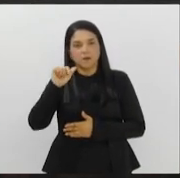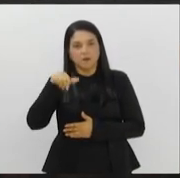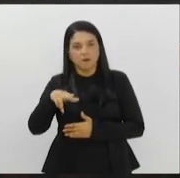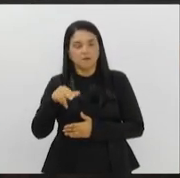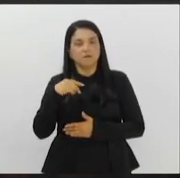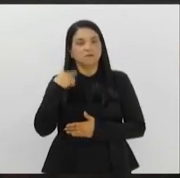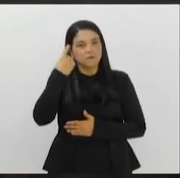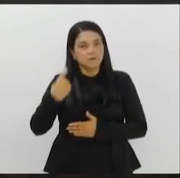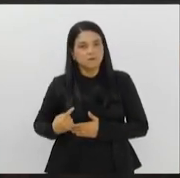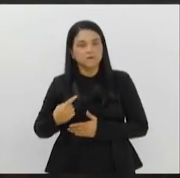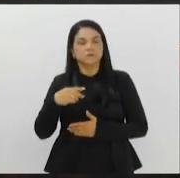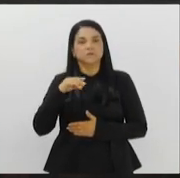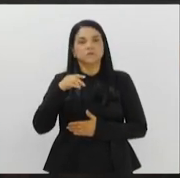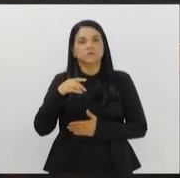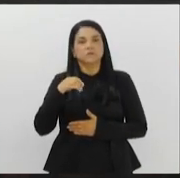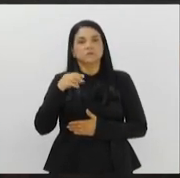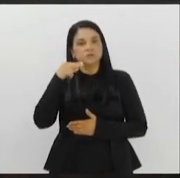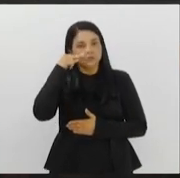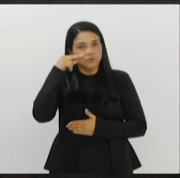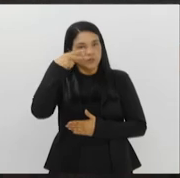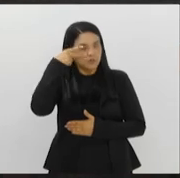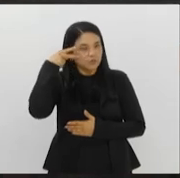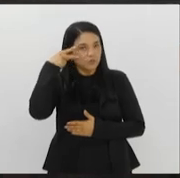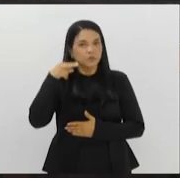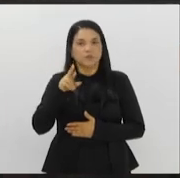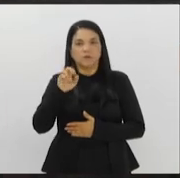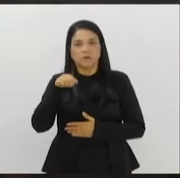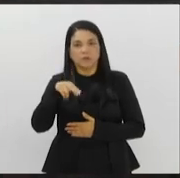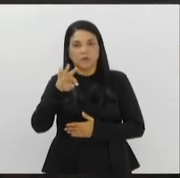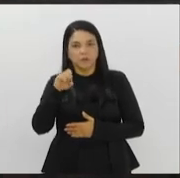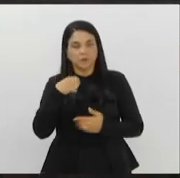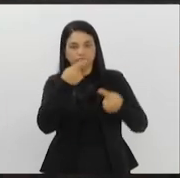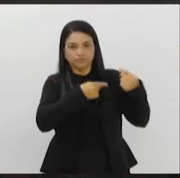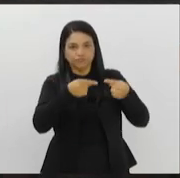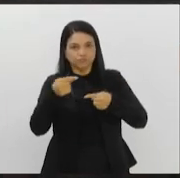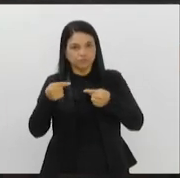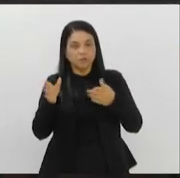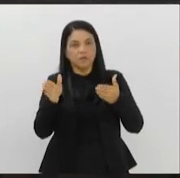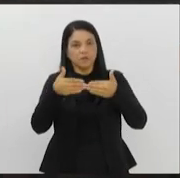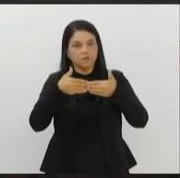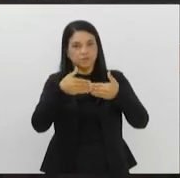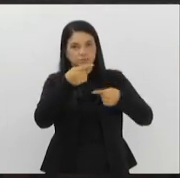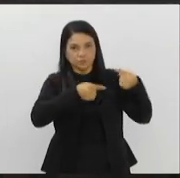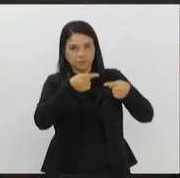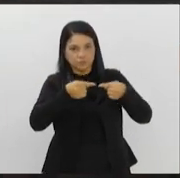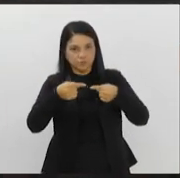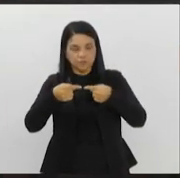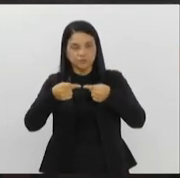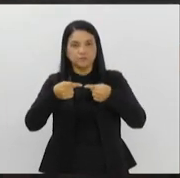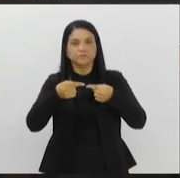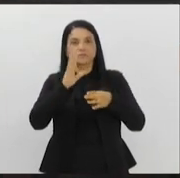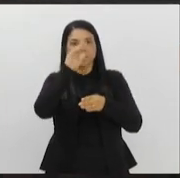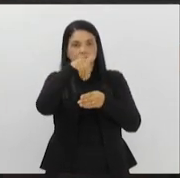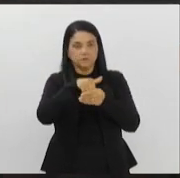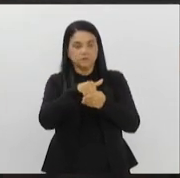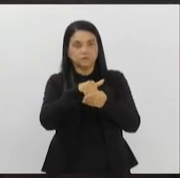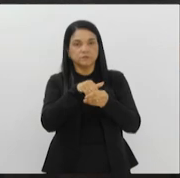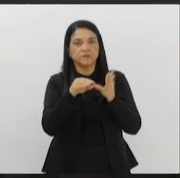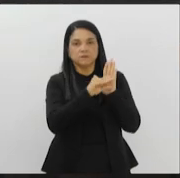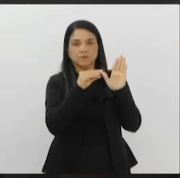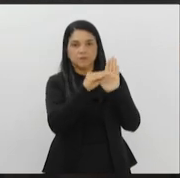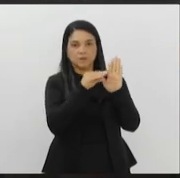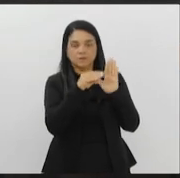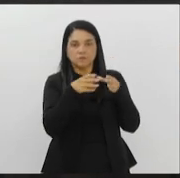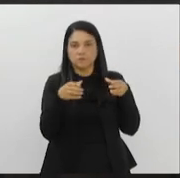Balbi, Tia Ju, Renato Miranda. Em discussão. Não havendo quem queira discutir, encerrada a discussão. Em votação, as emendas